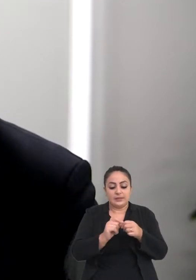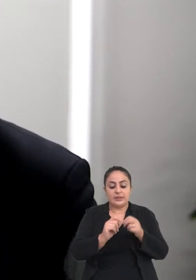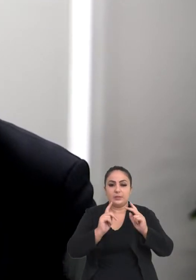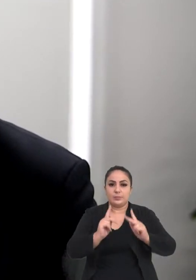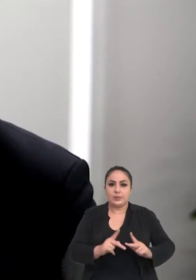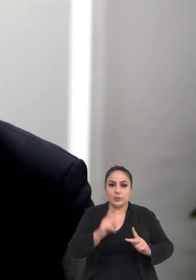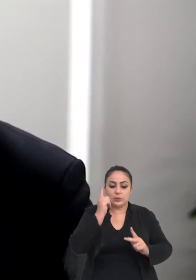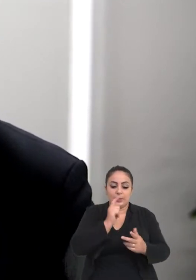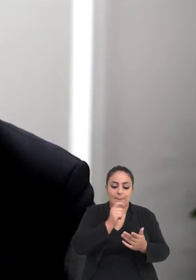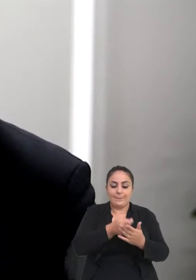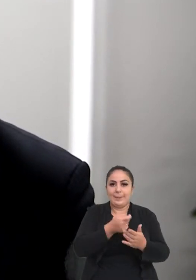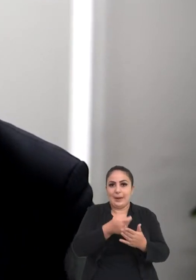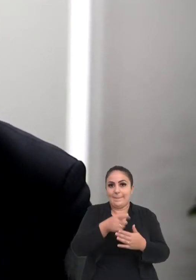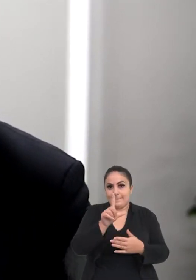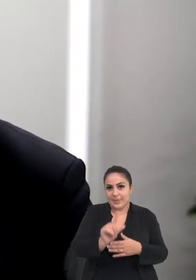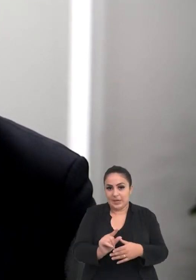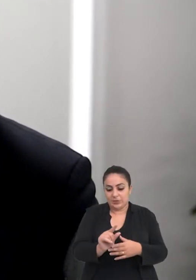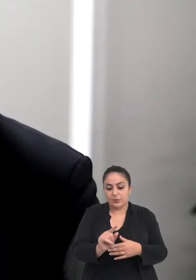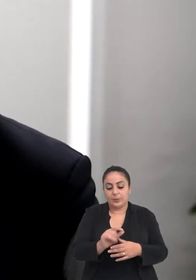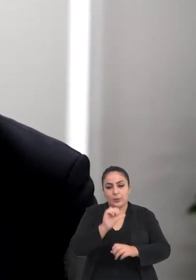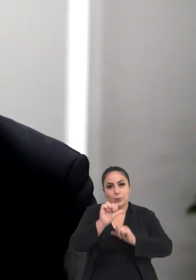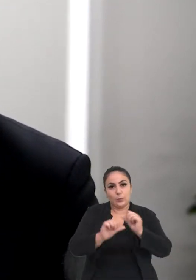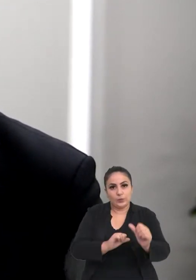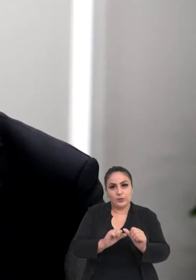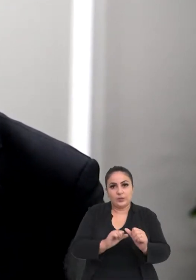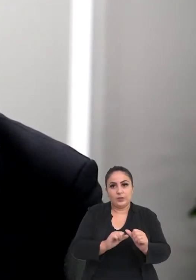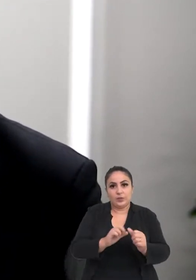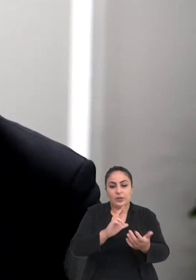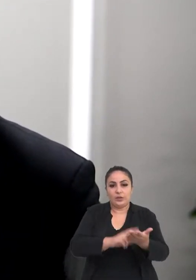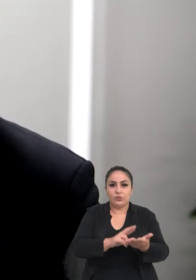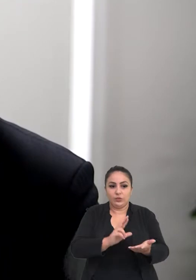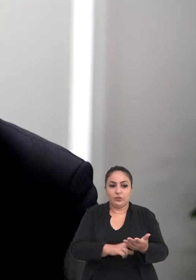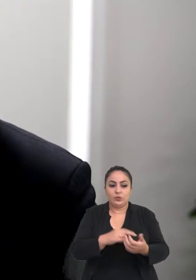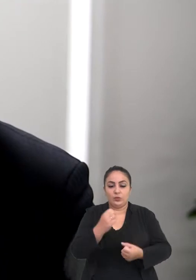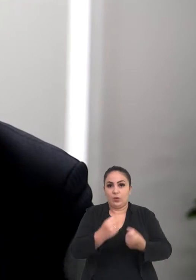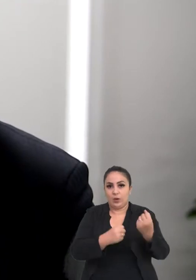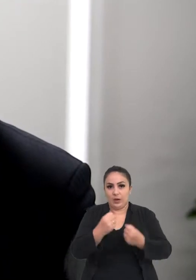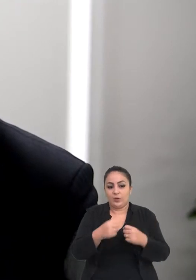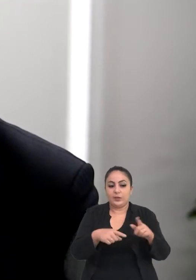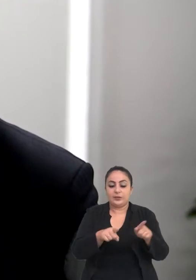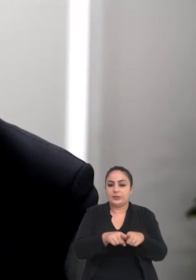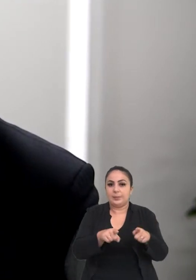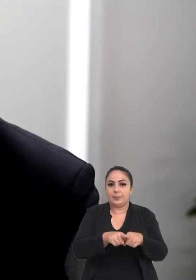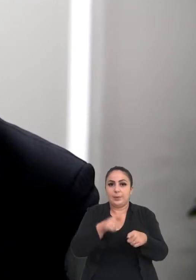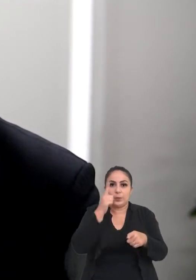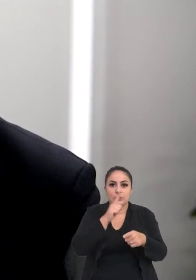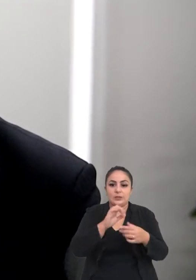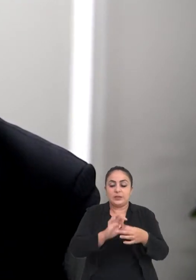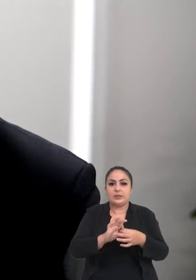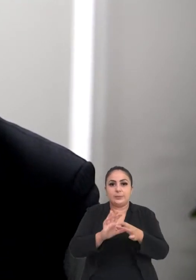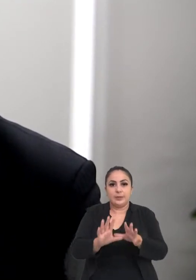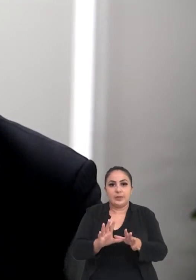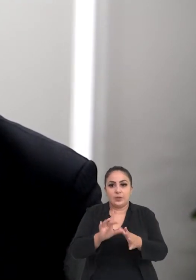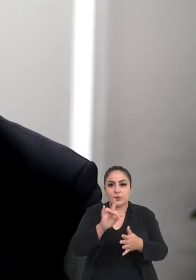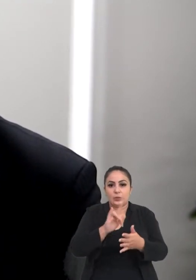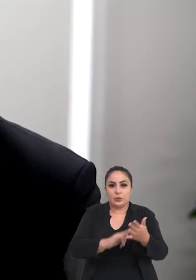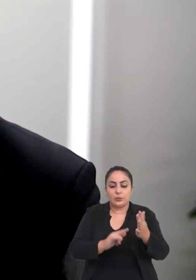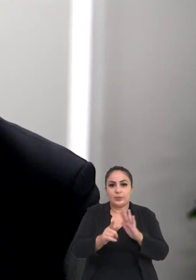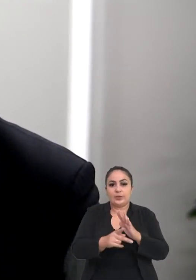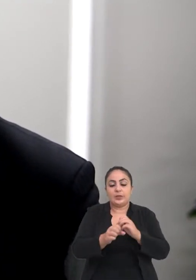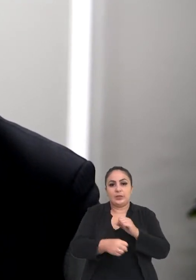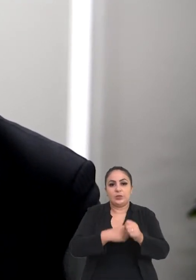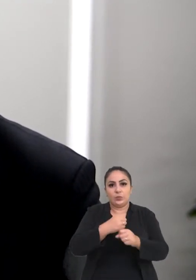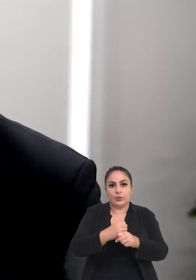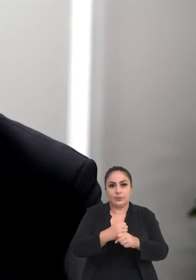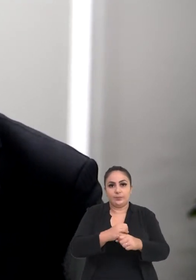que as pessoas paguem menos para alterar os registros dos seus veículos e também para emitir o